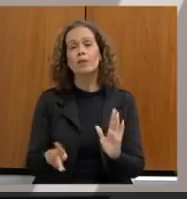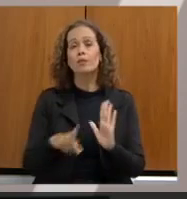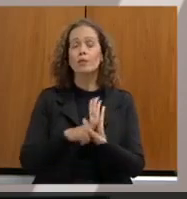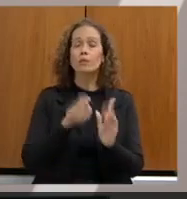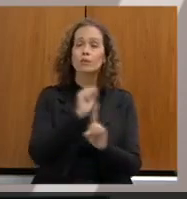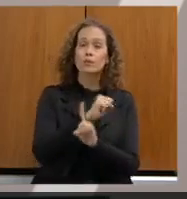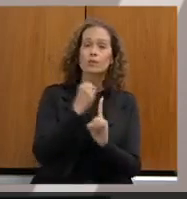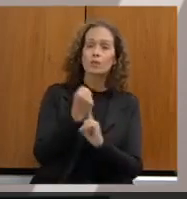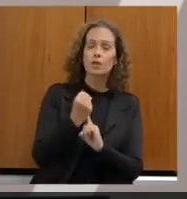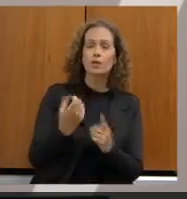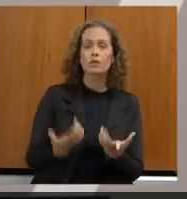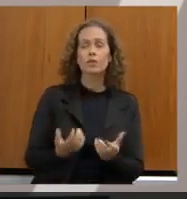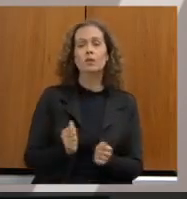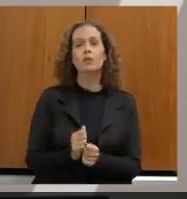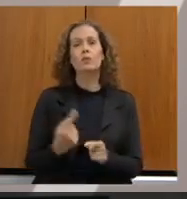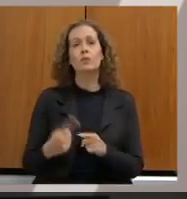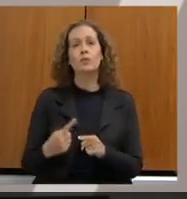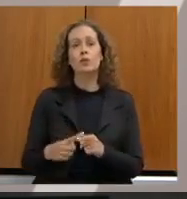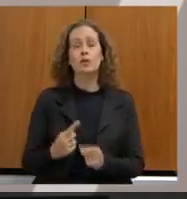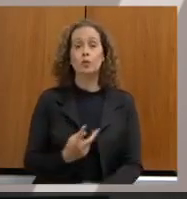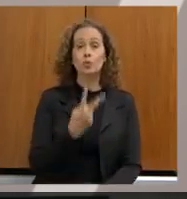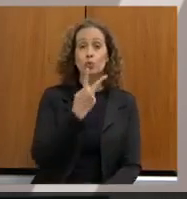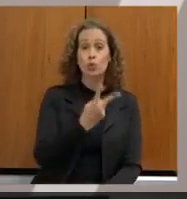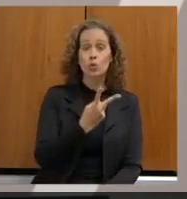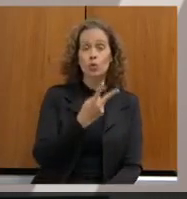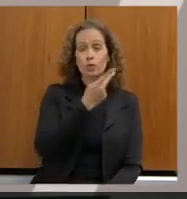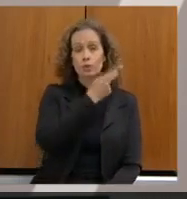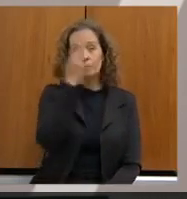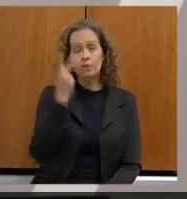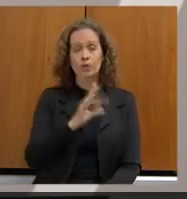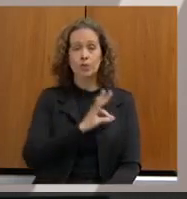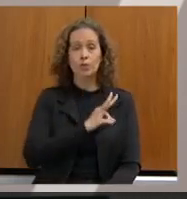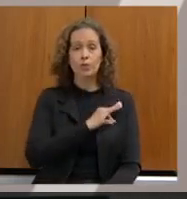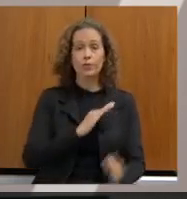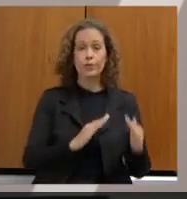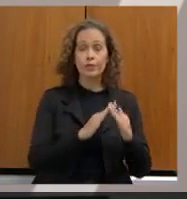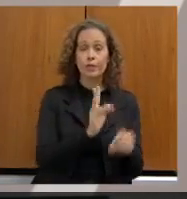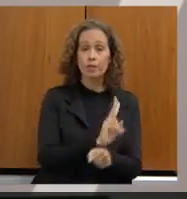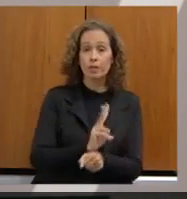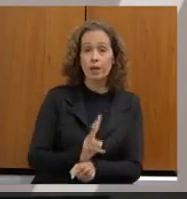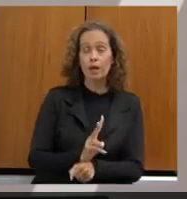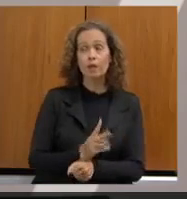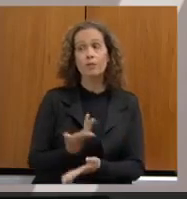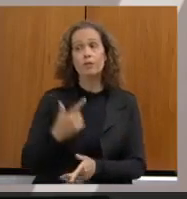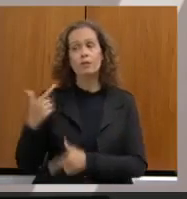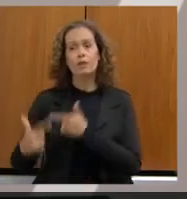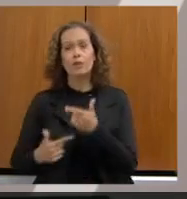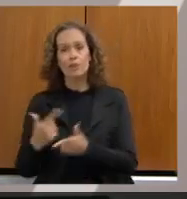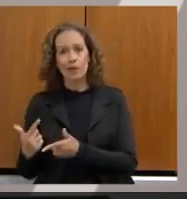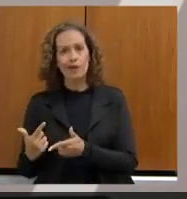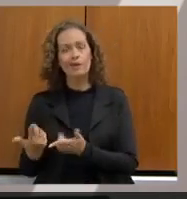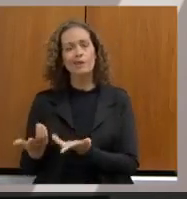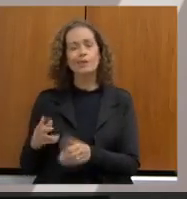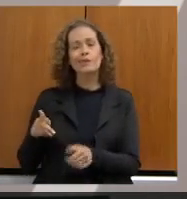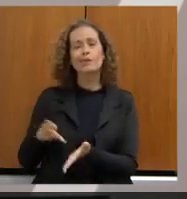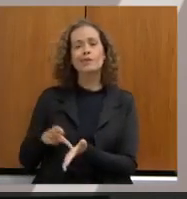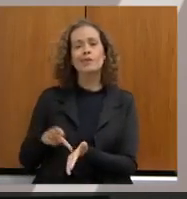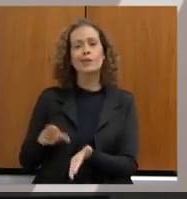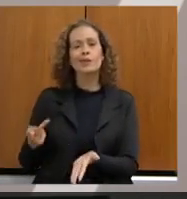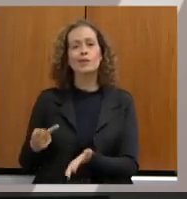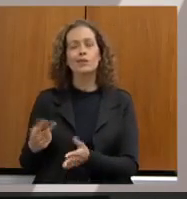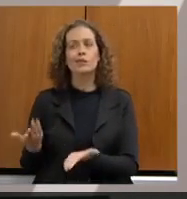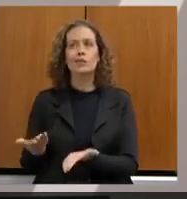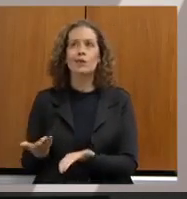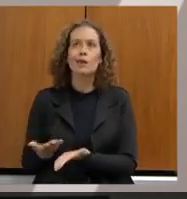Delegados fazer um trabalho de quatro agora ou seja sobra 18 para poder realmente e dar um expediente então tive em Santa